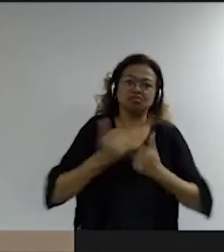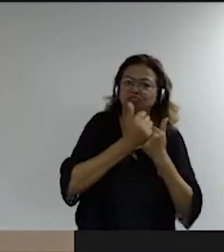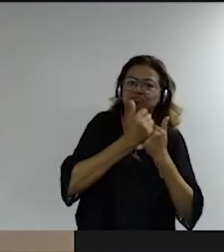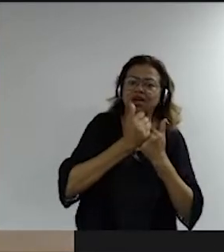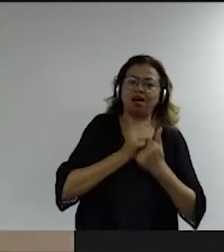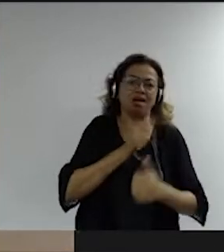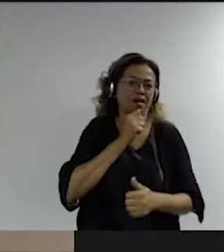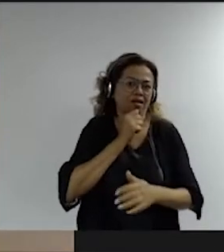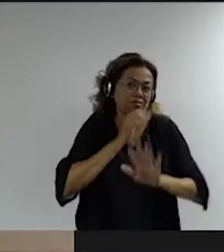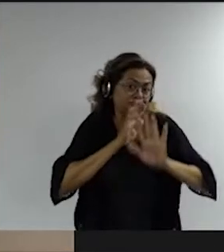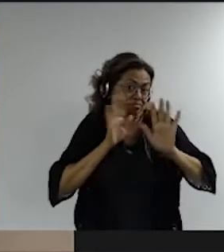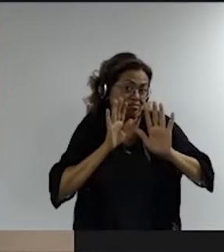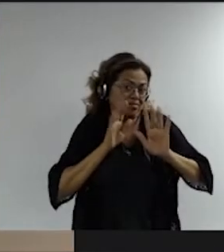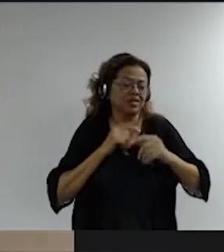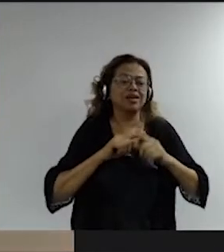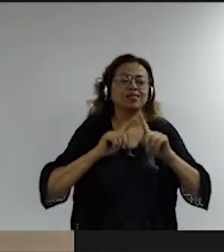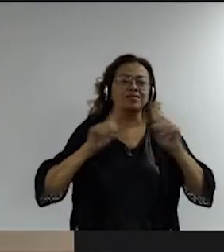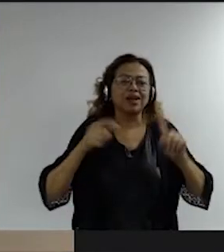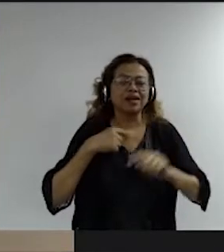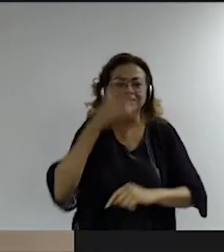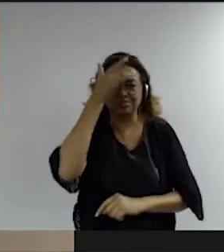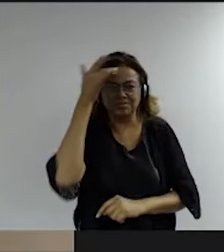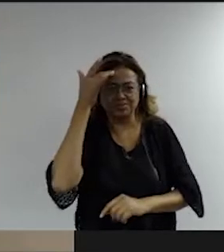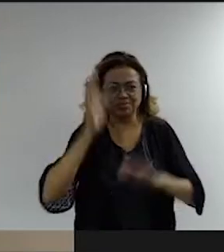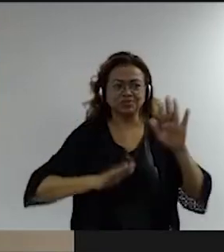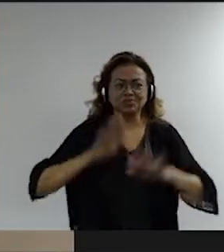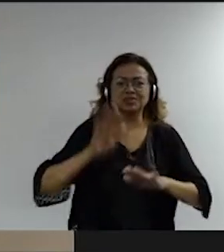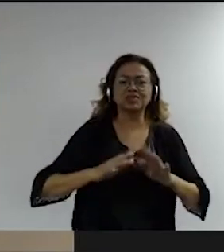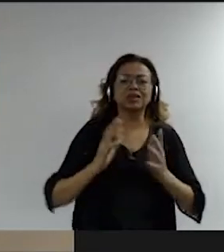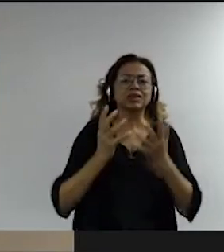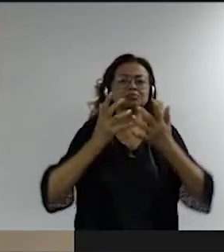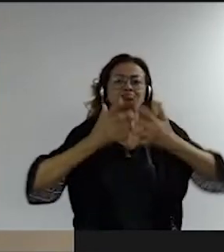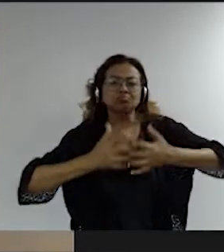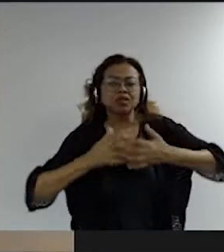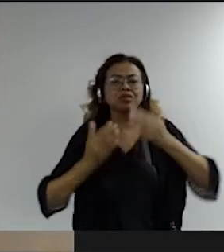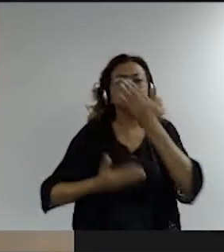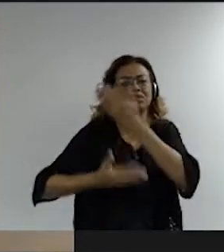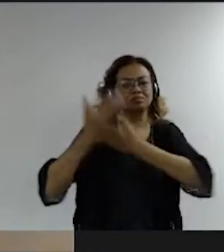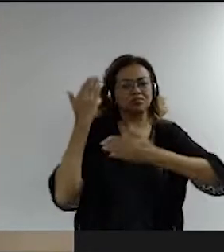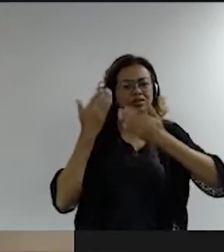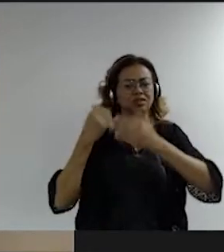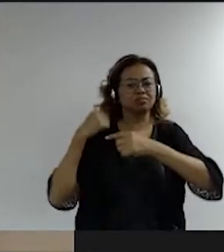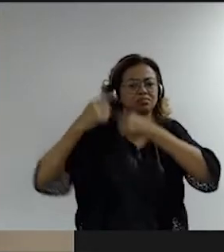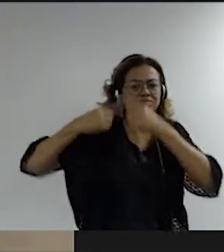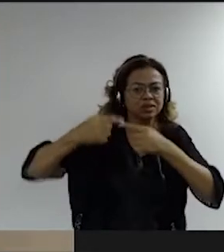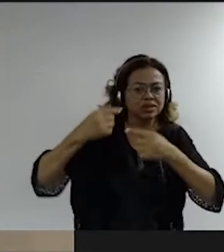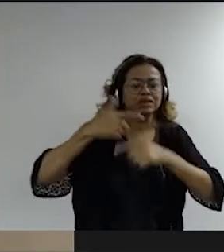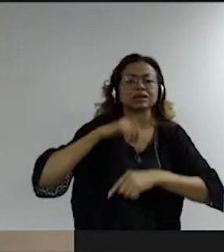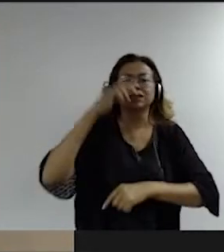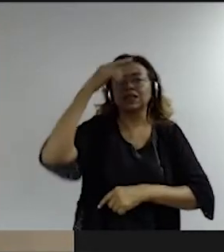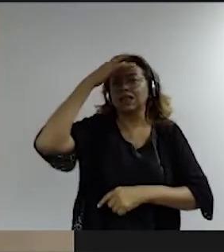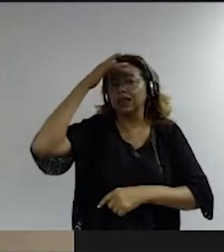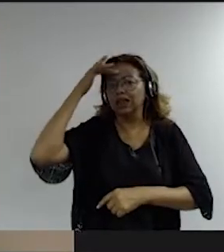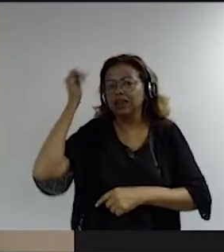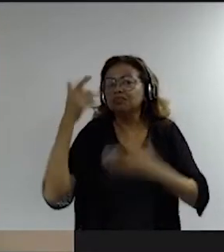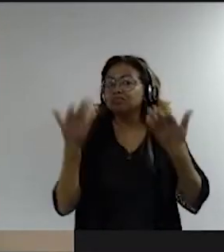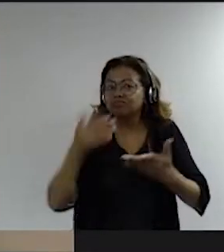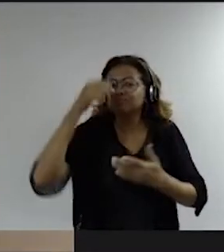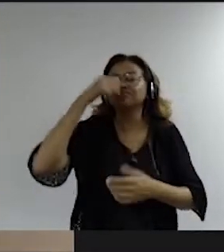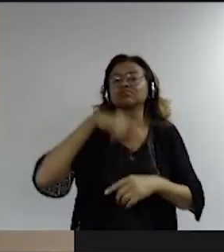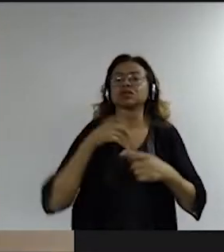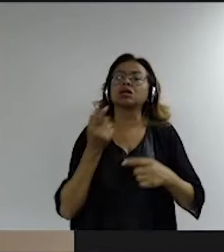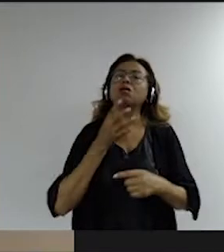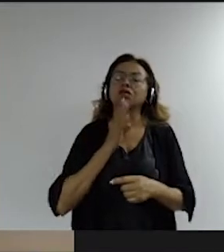aqueles que ousam primeiro, que têm funções na vanguarda de qualquer batalha, devem ser reconhecidos. Então, eu